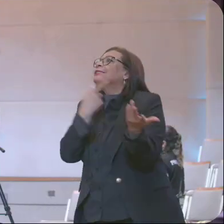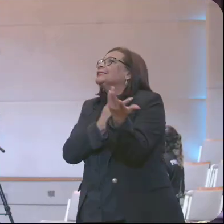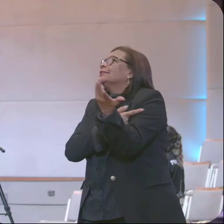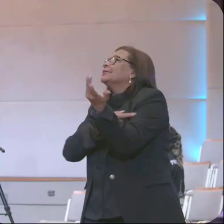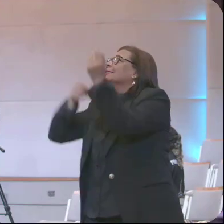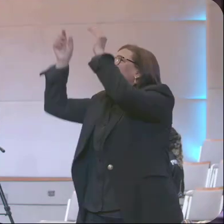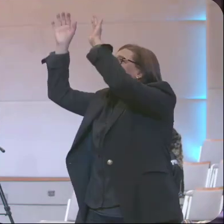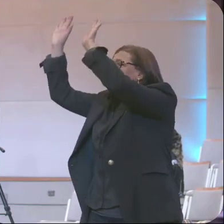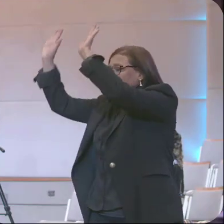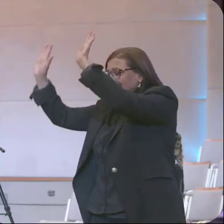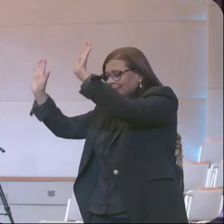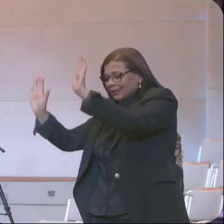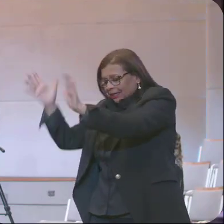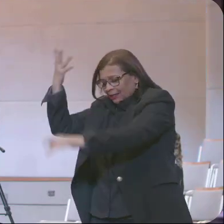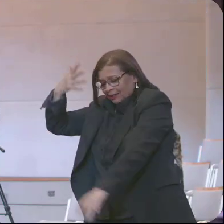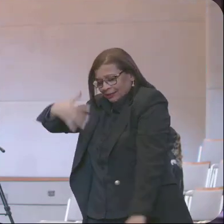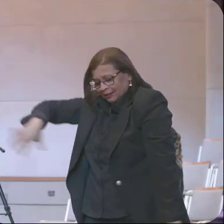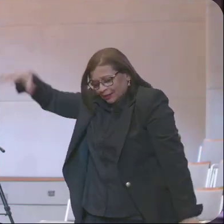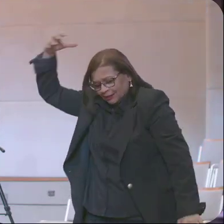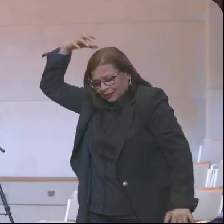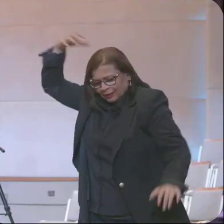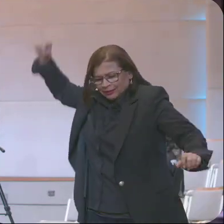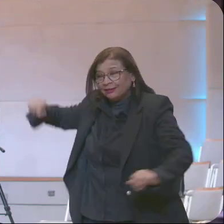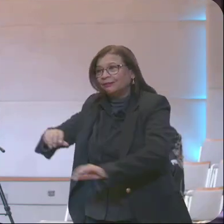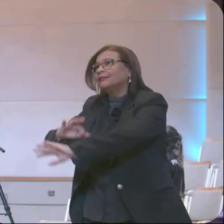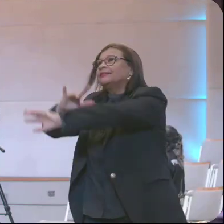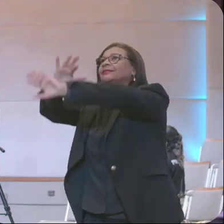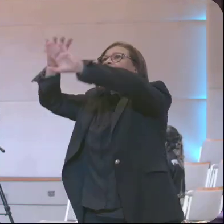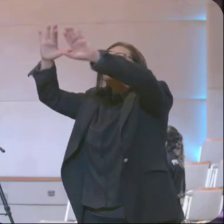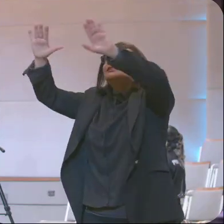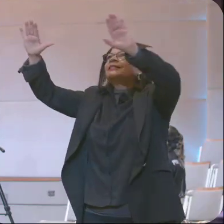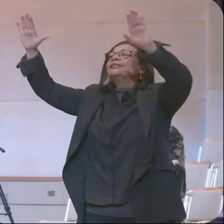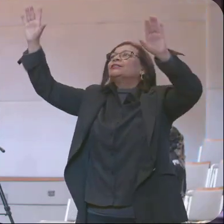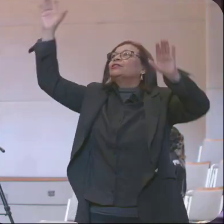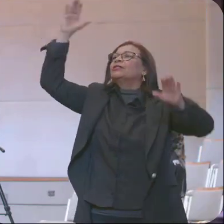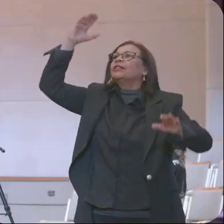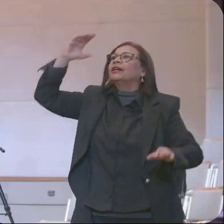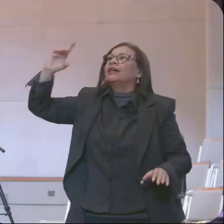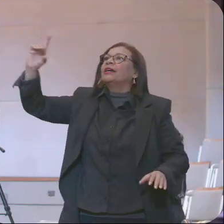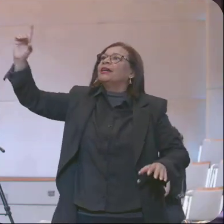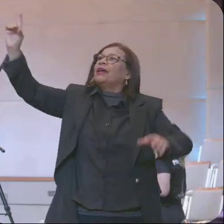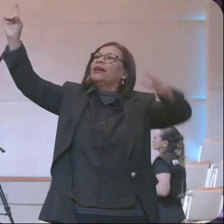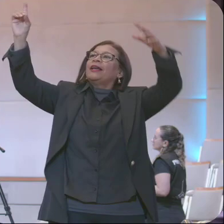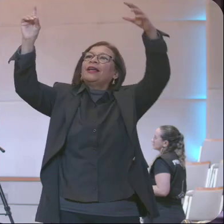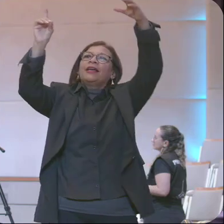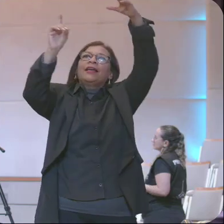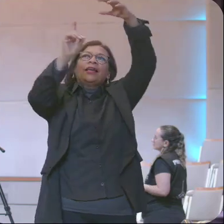Adoramos o Rei da Glória, Ele é o Rei dos Reis.